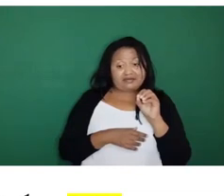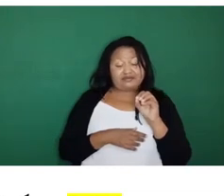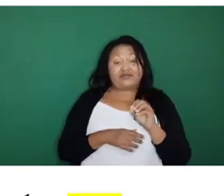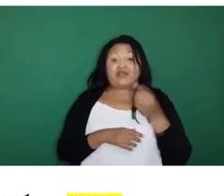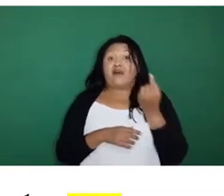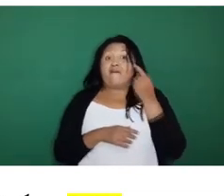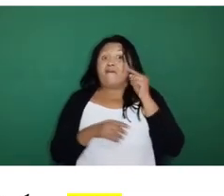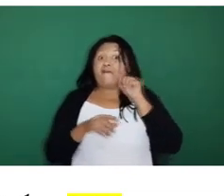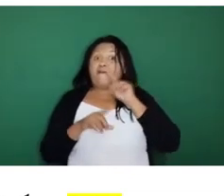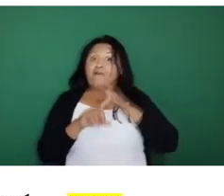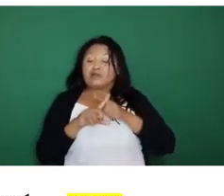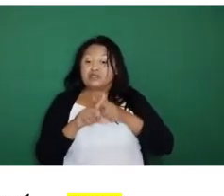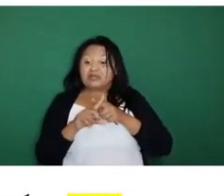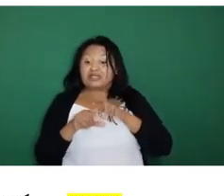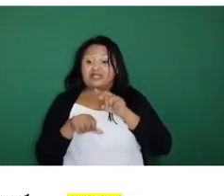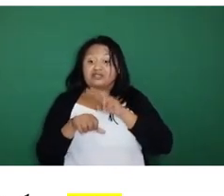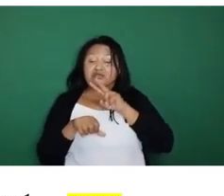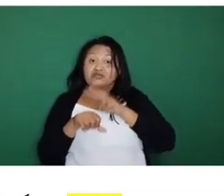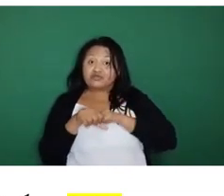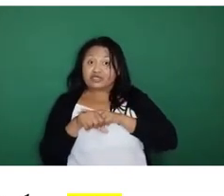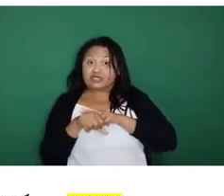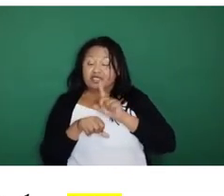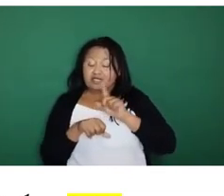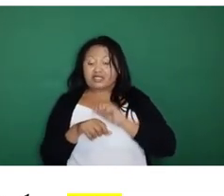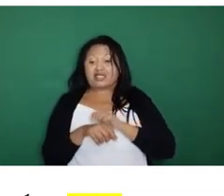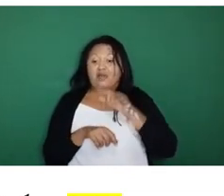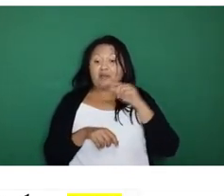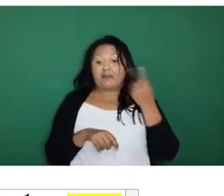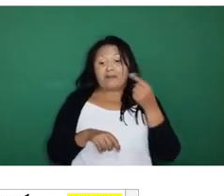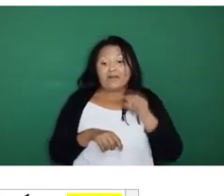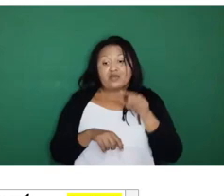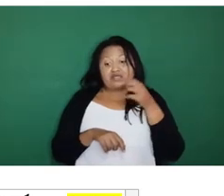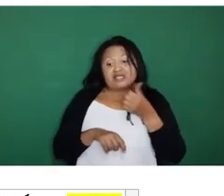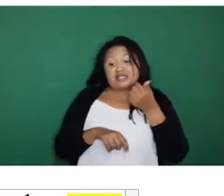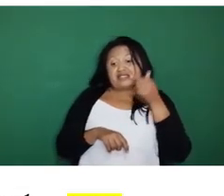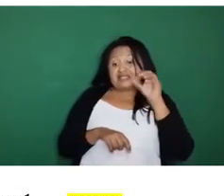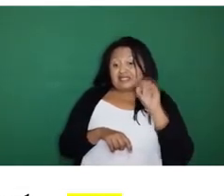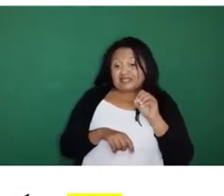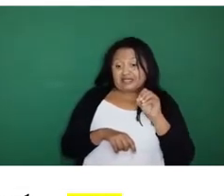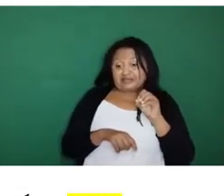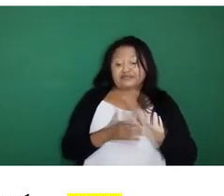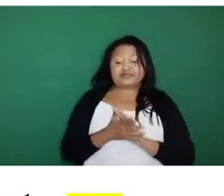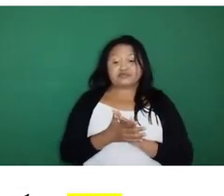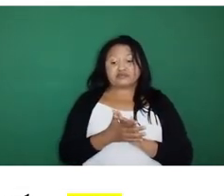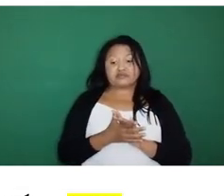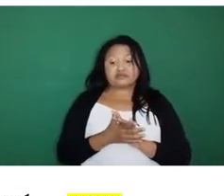multiplicando os que não estão em verde 1.670 vai dar 1670 e